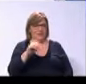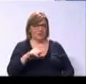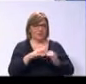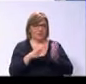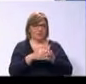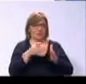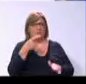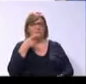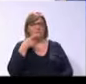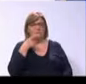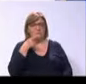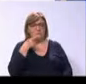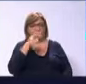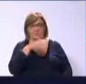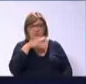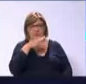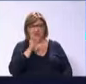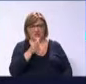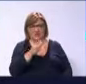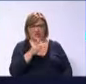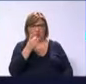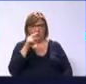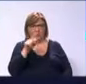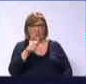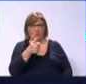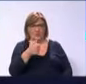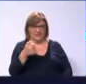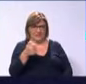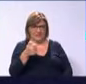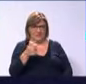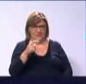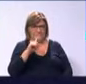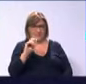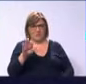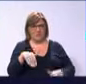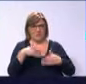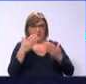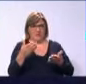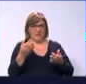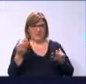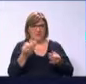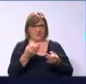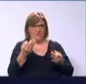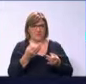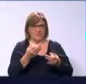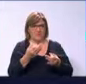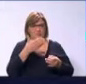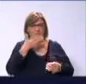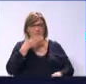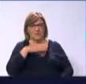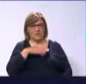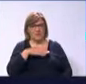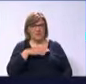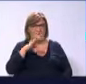nós percebemos é que o que foi feito por 1.5 já tem de sair para qualquer lado a verdade é que ao menos um dos